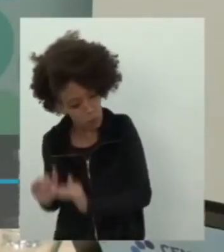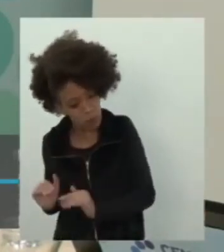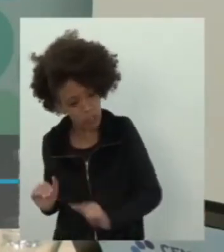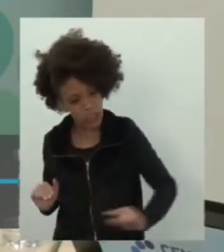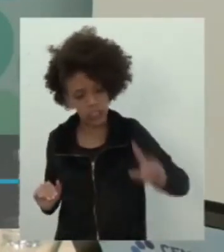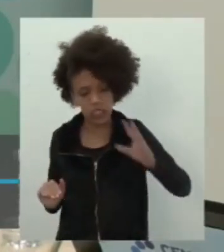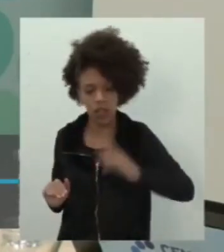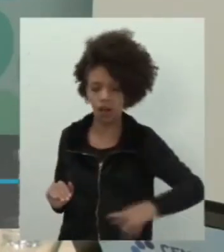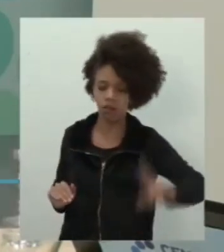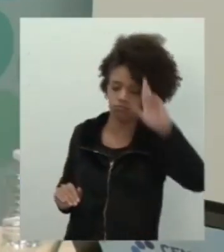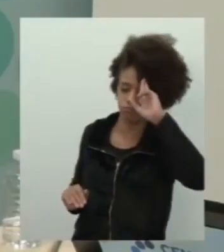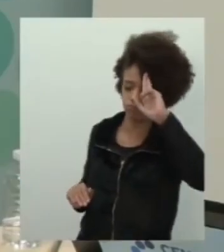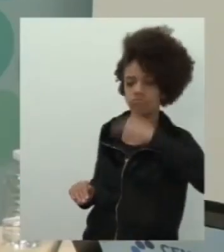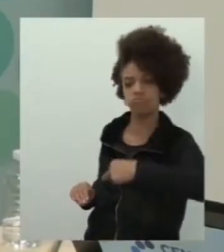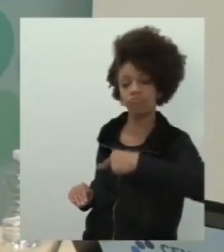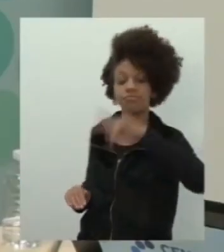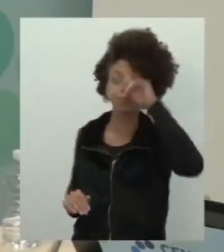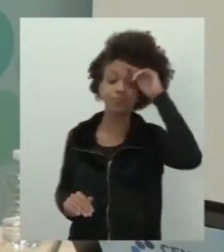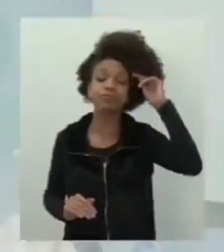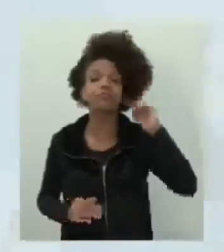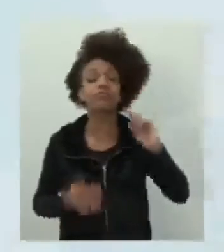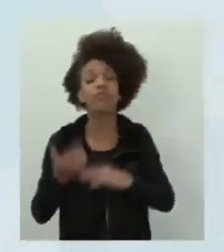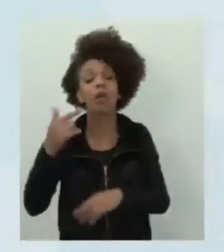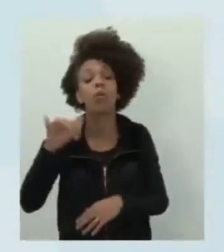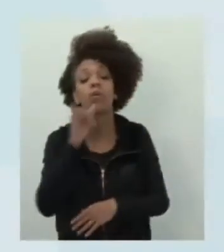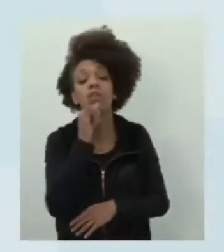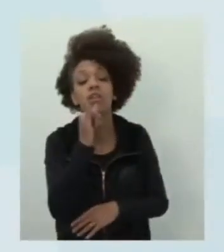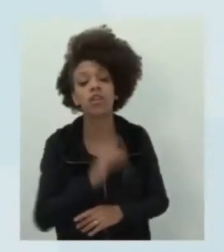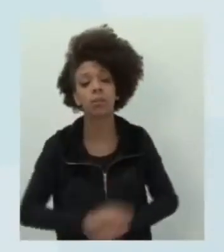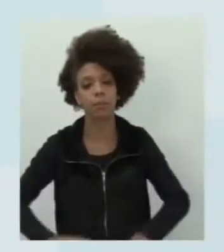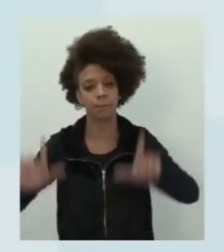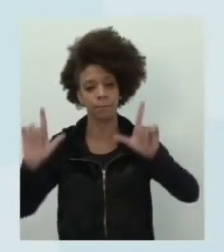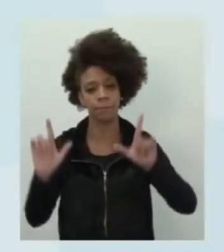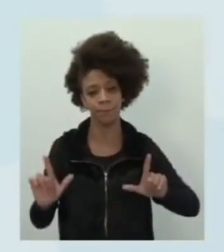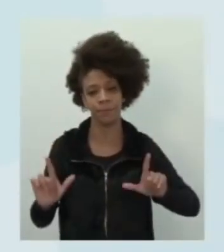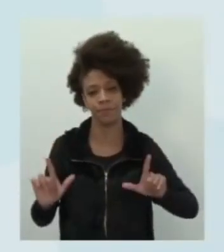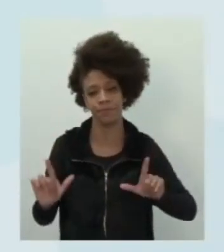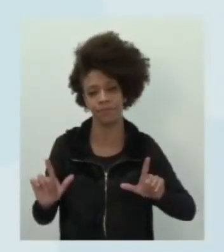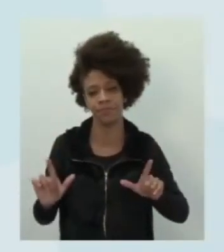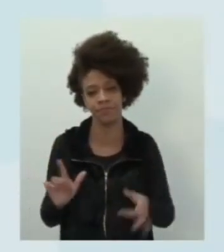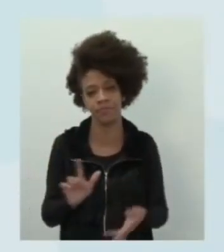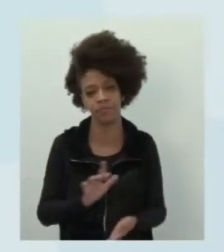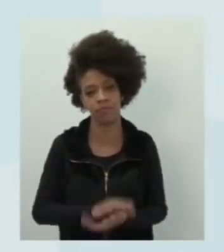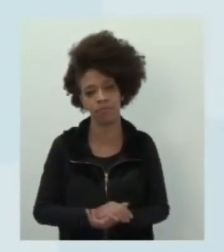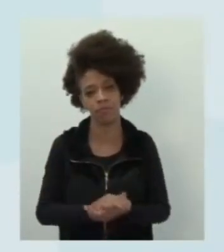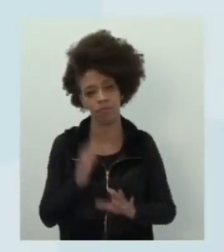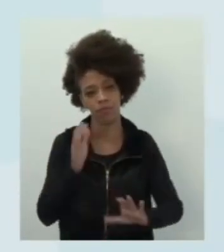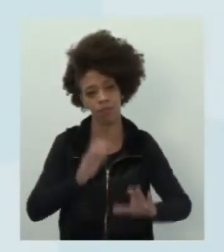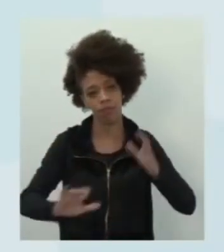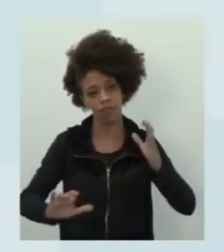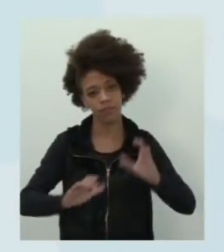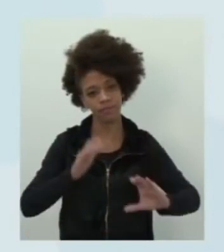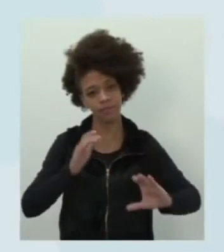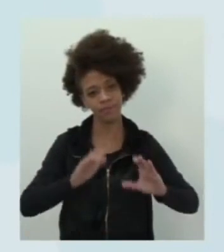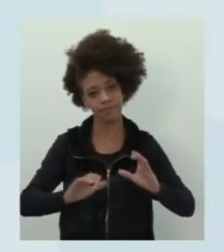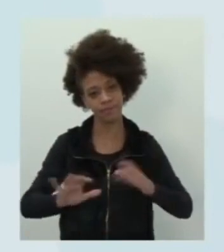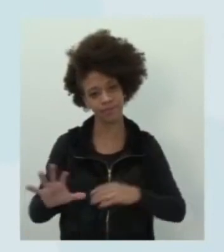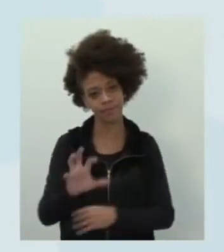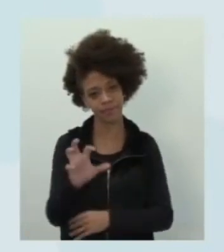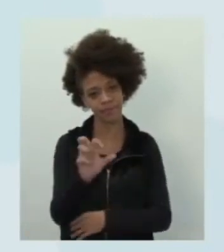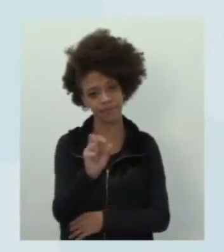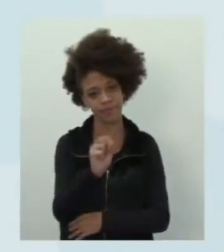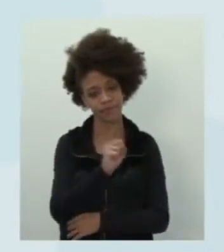outro exemplo da cantiga de amor na tela é a cantiga de amor de Bernardo de